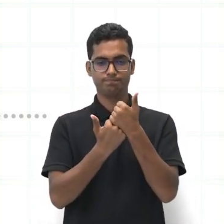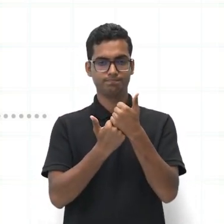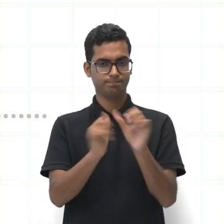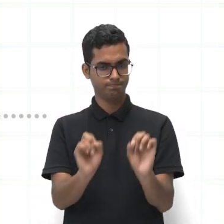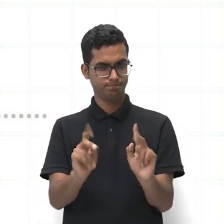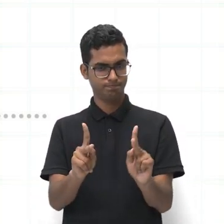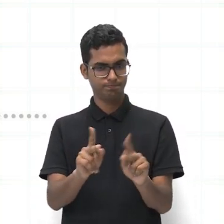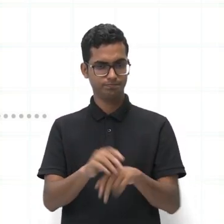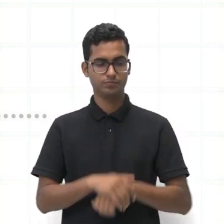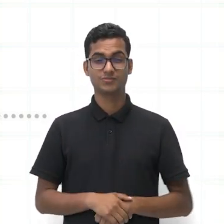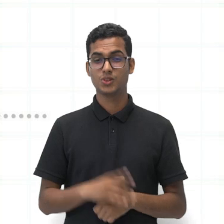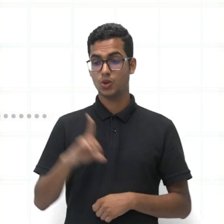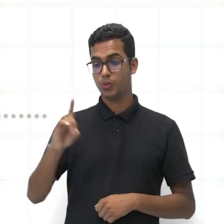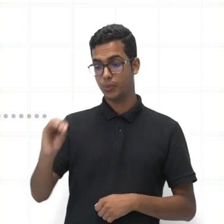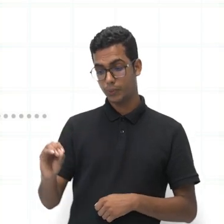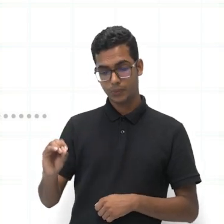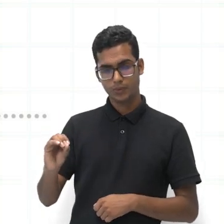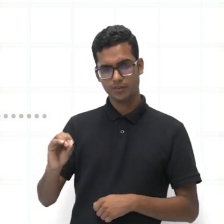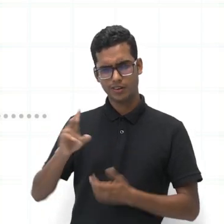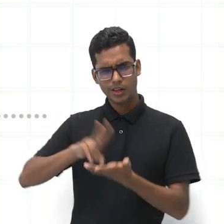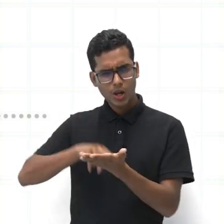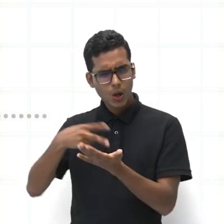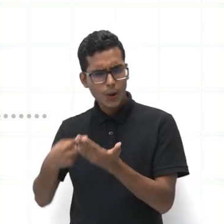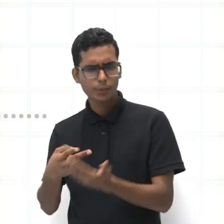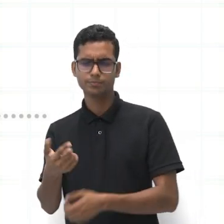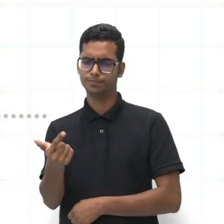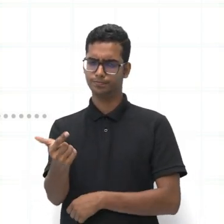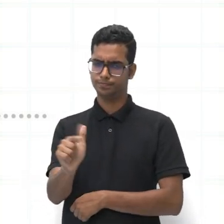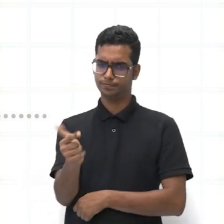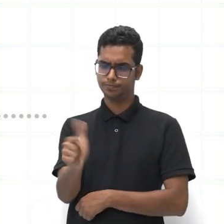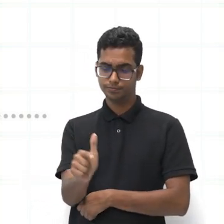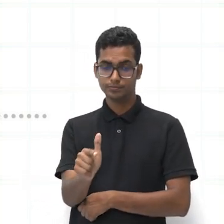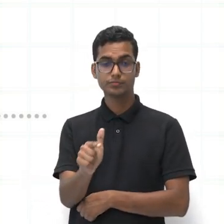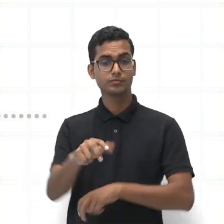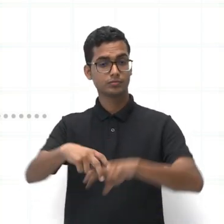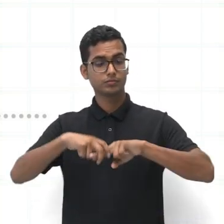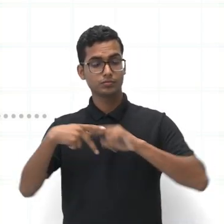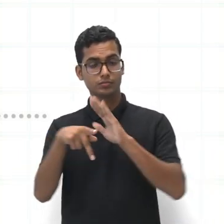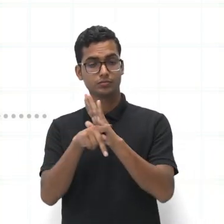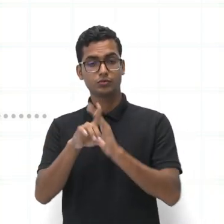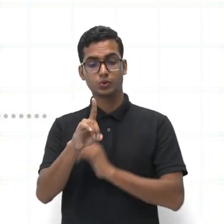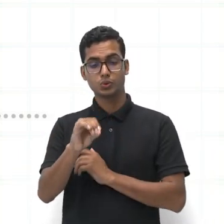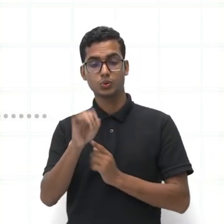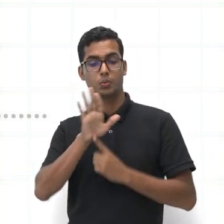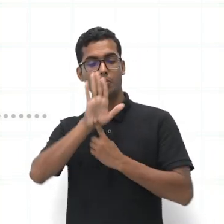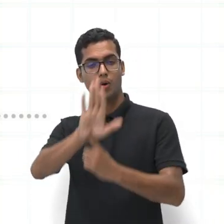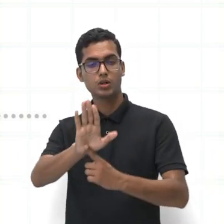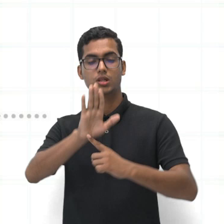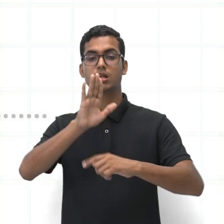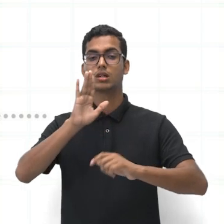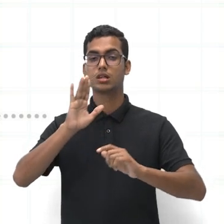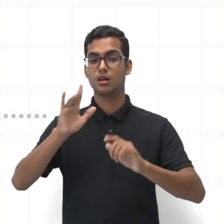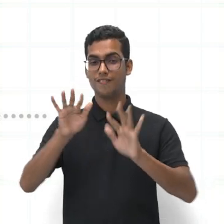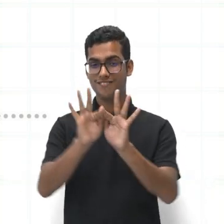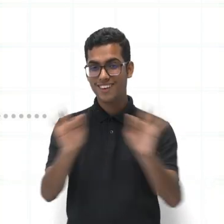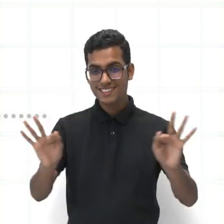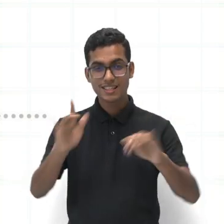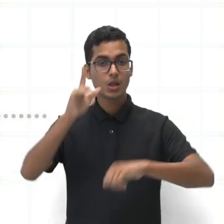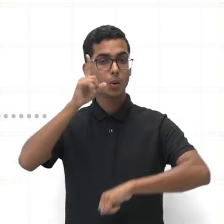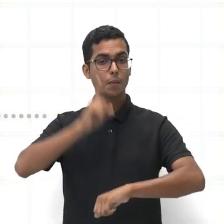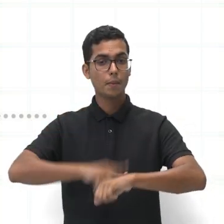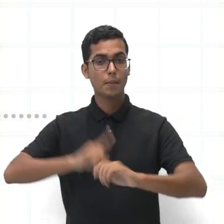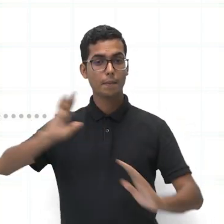do, tá? Porque ele só está indicando que a minha oração está no presente, tá? No tempo presente. Se